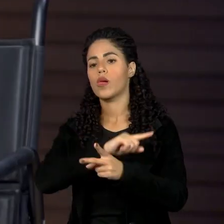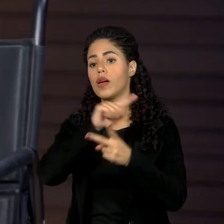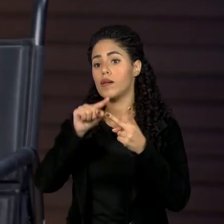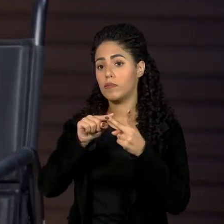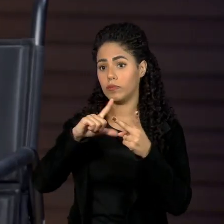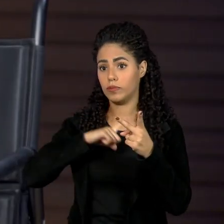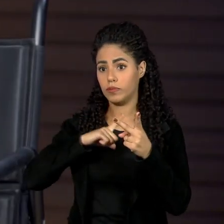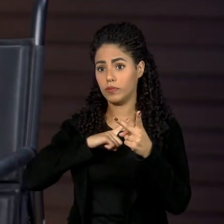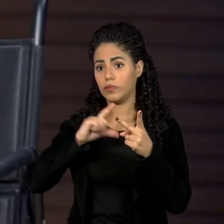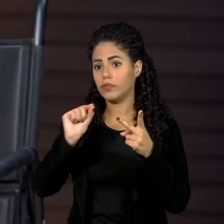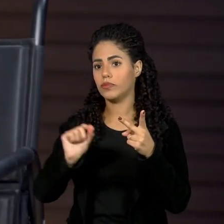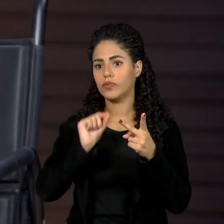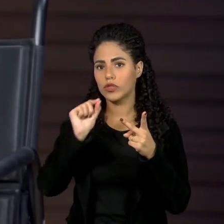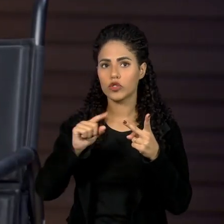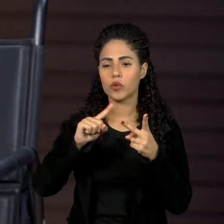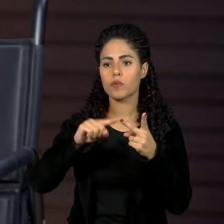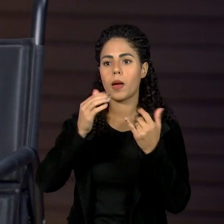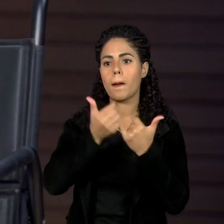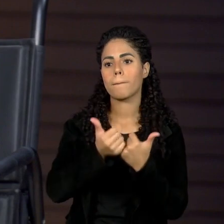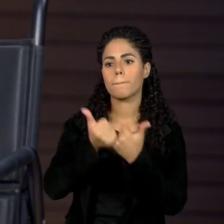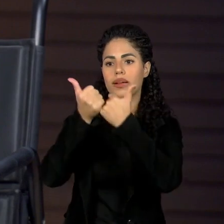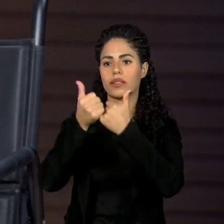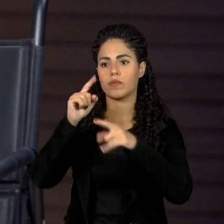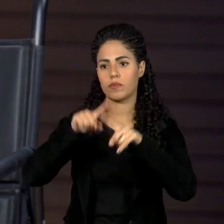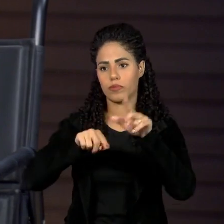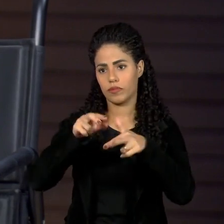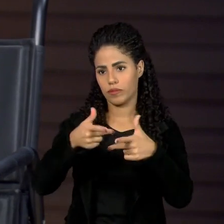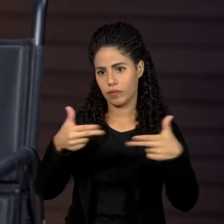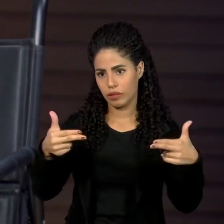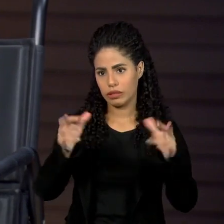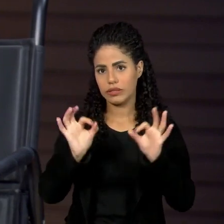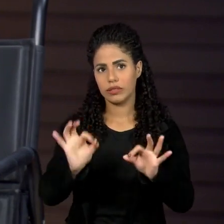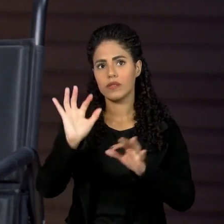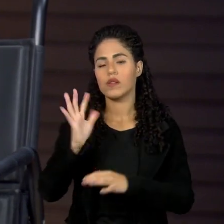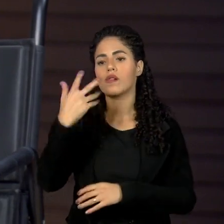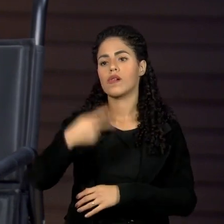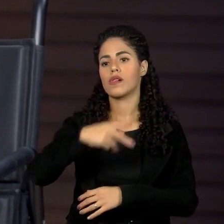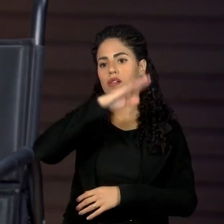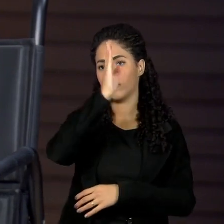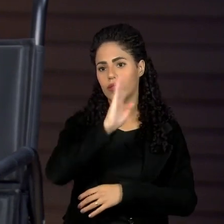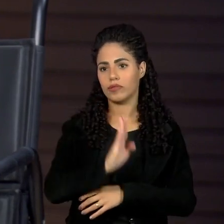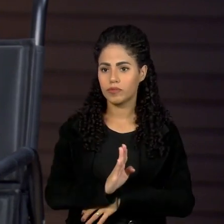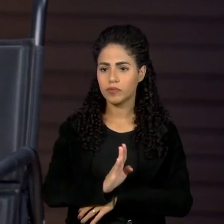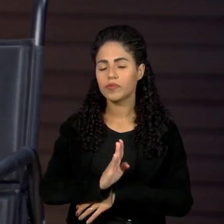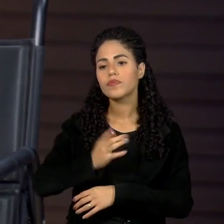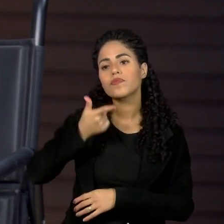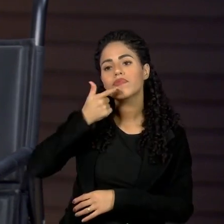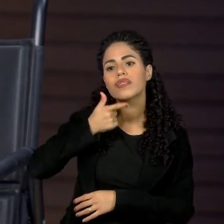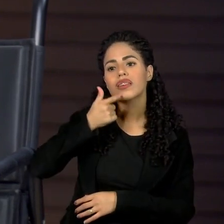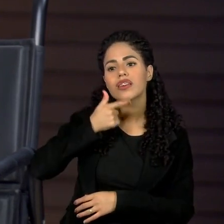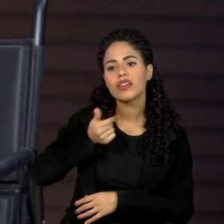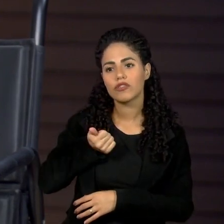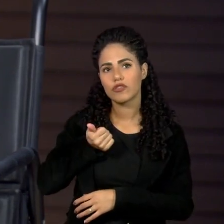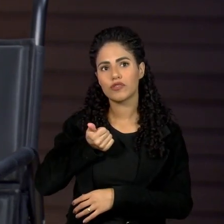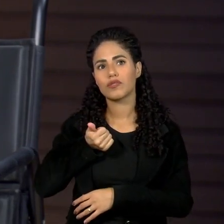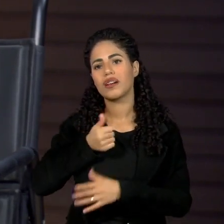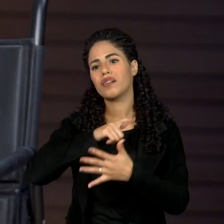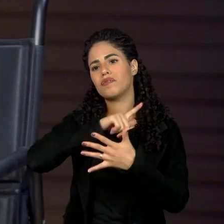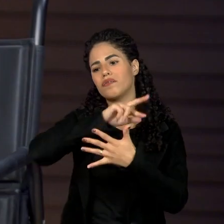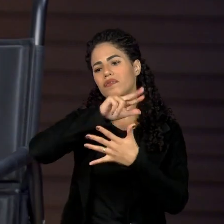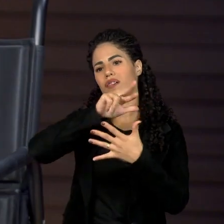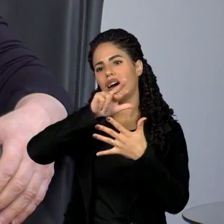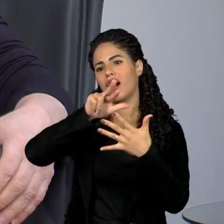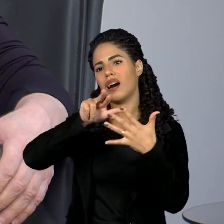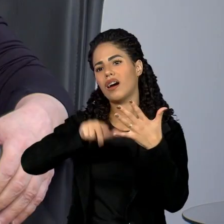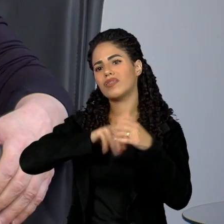acho que também tem um cenário de patrimônio imaterial que, um grande caso no Brasil, são os queijos, né? A gente tem, sim, várias formas de